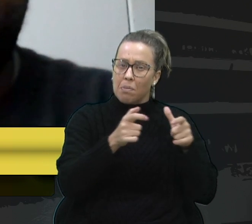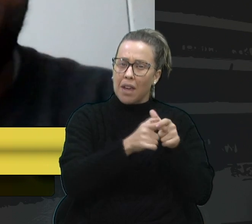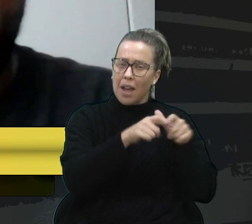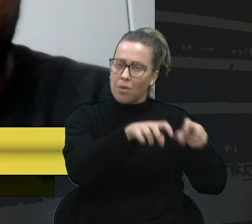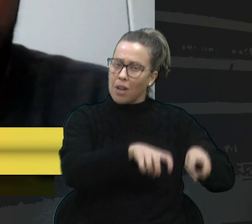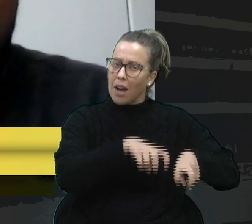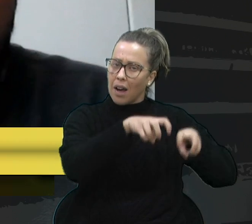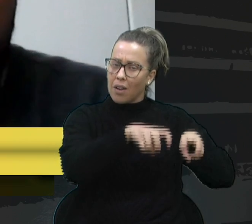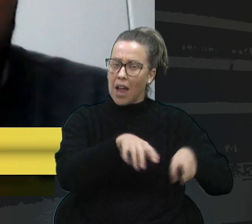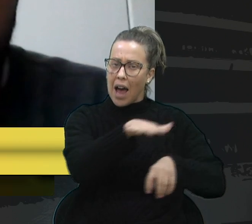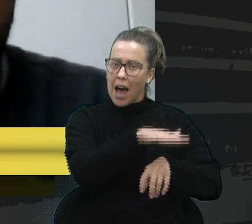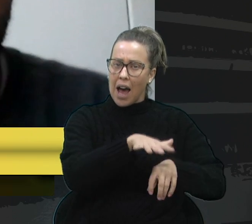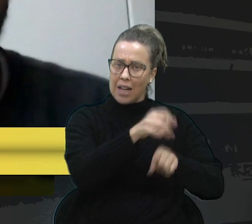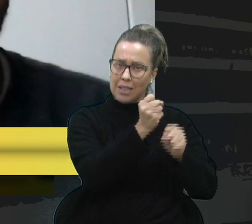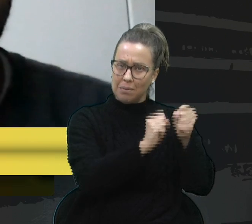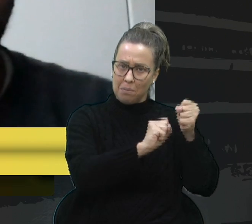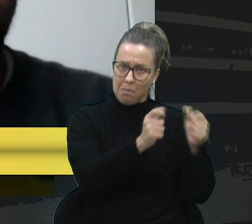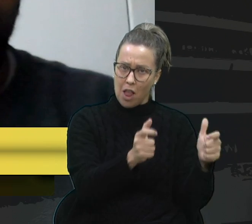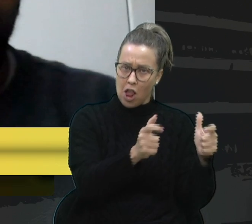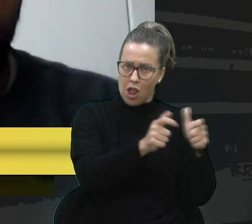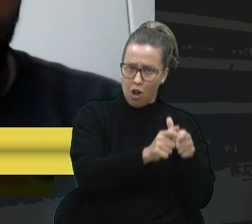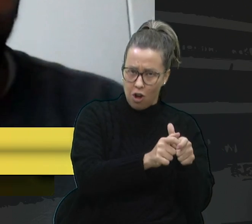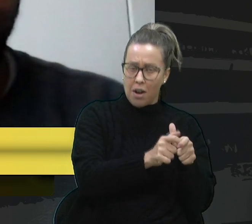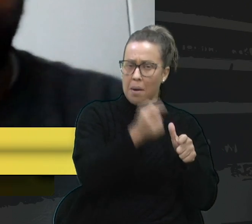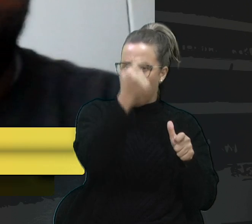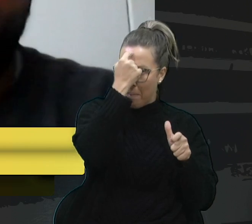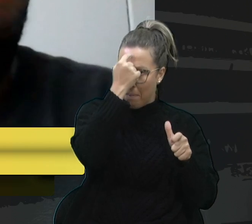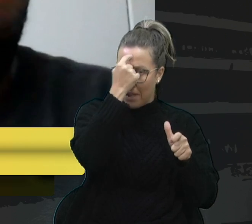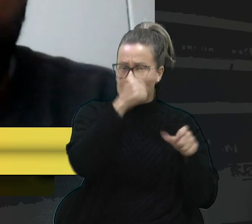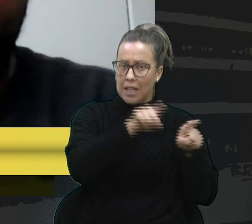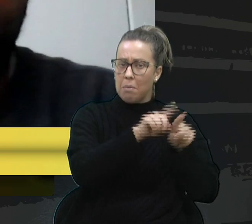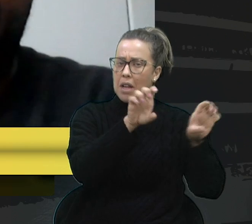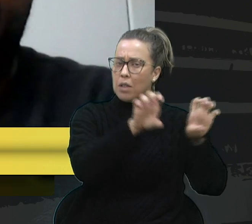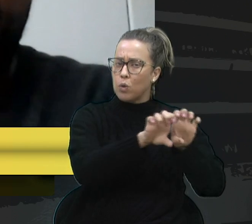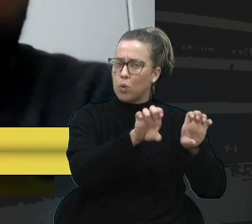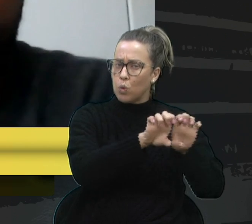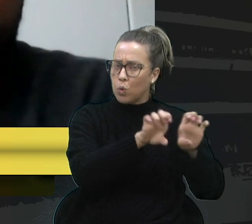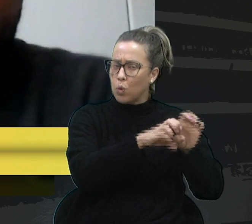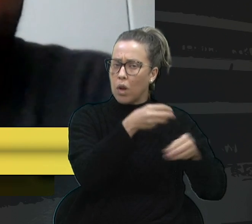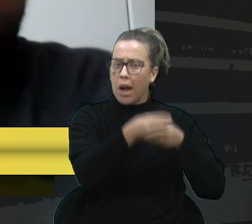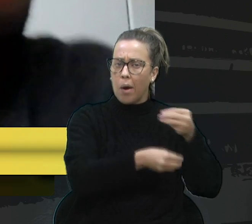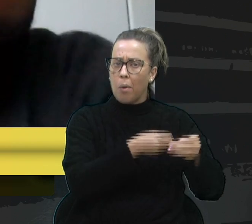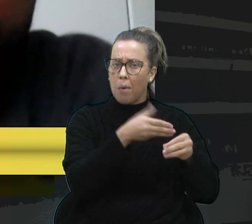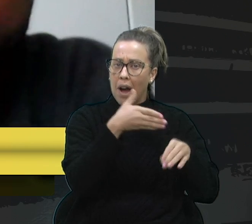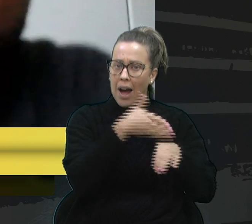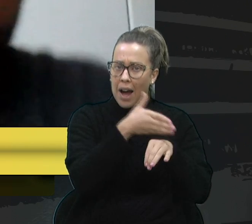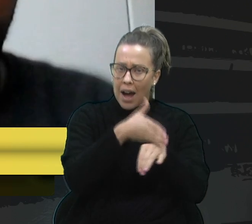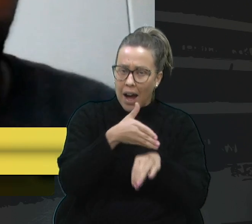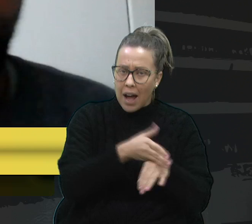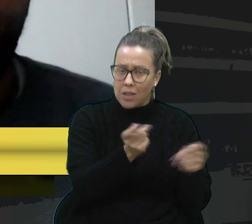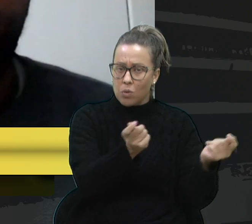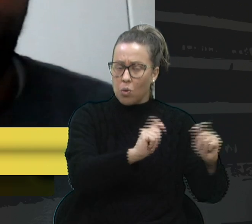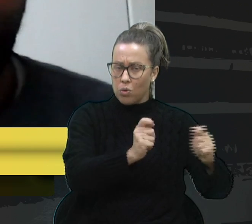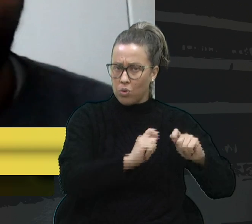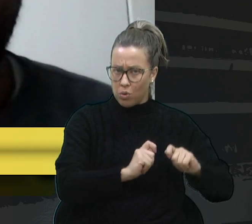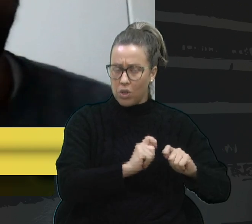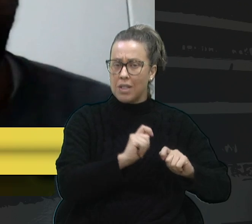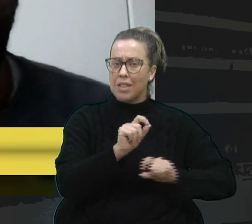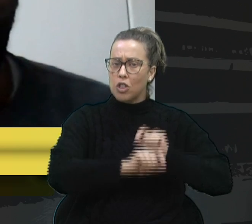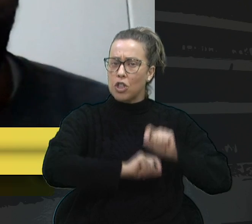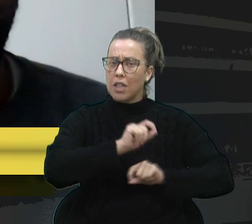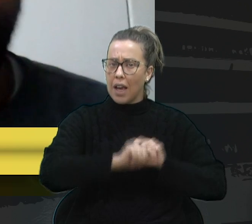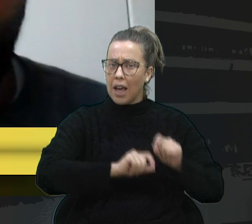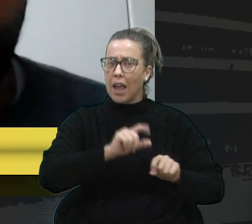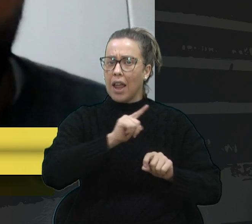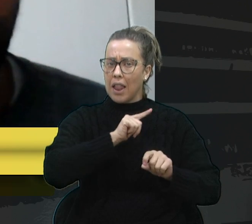agricultores, as agroindústrias, pensar na questão da estrutura, do acesso às condições de quem está